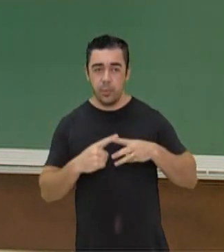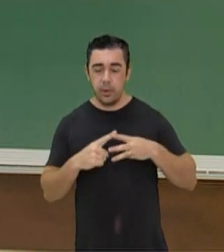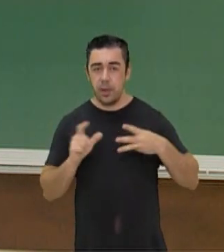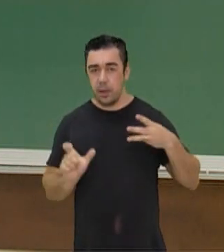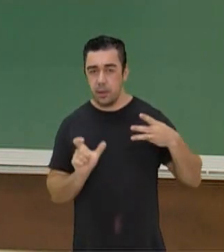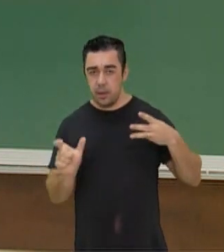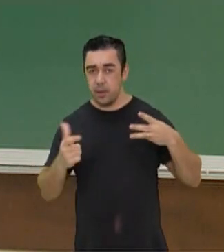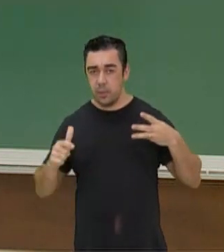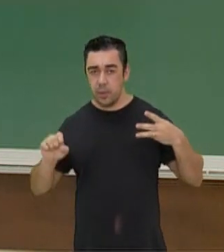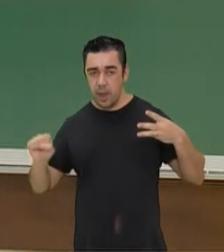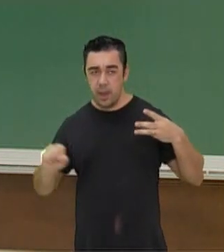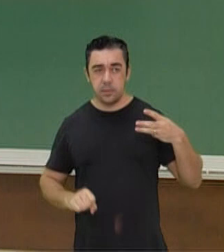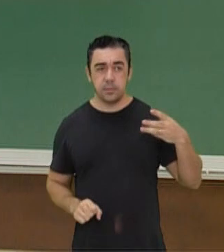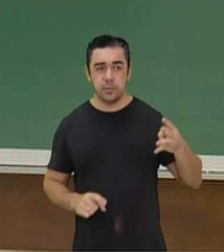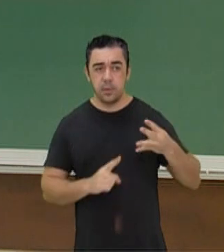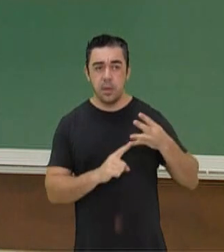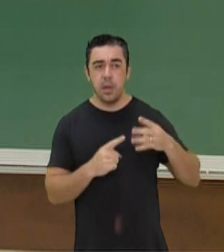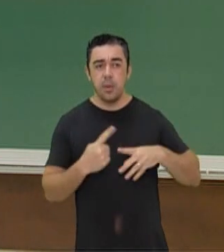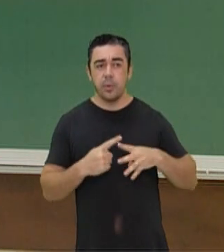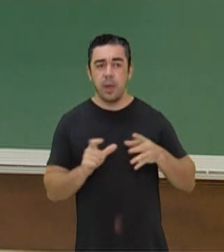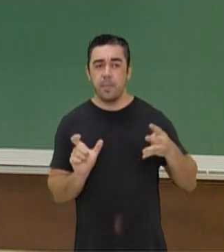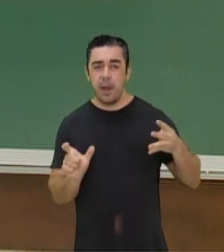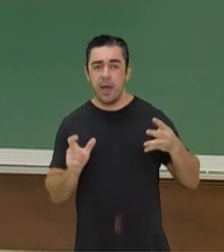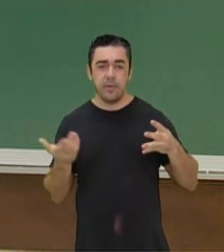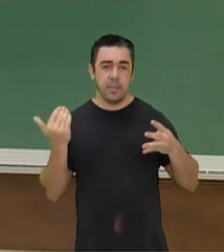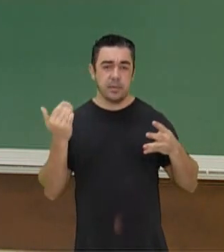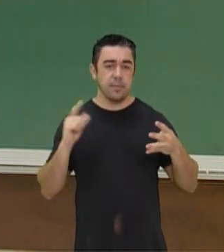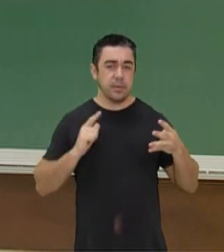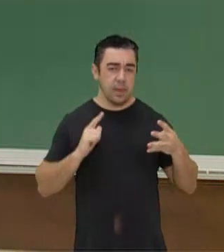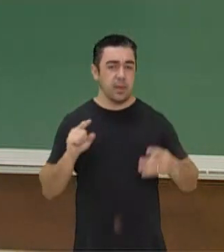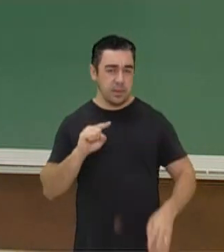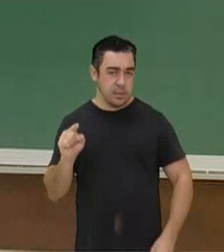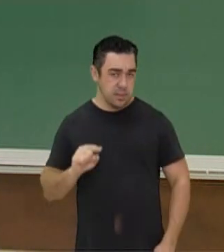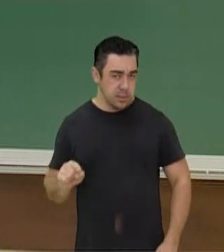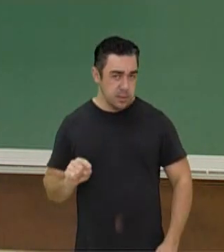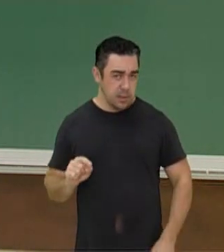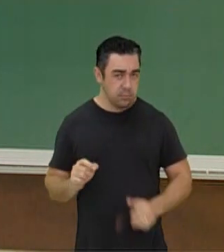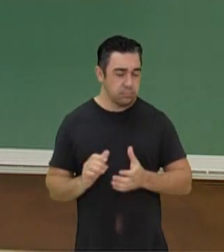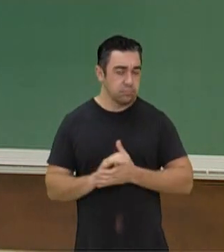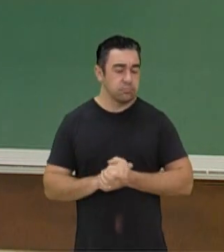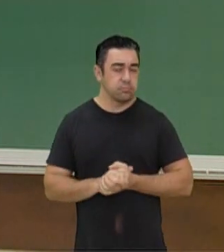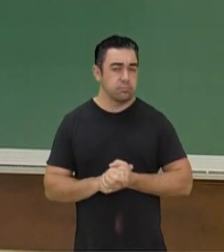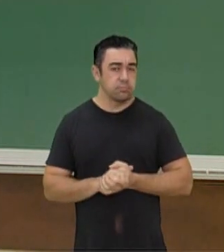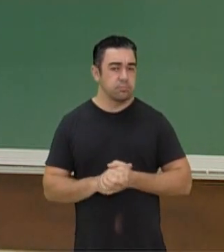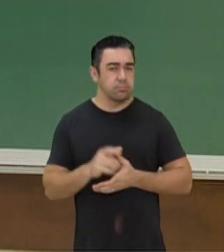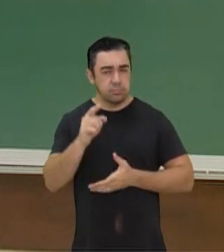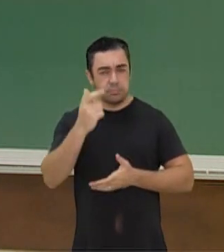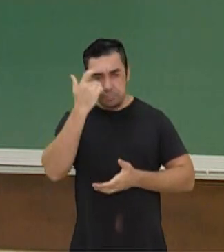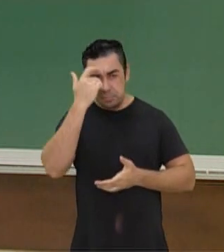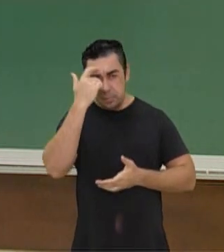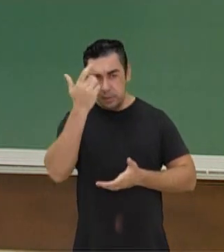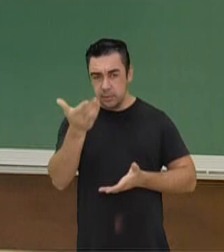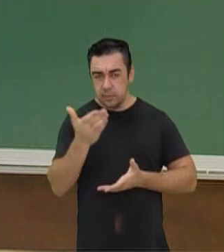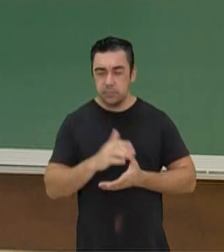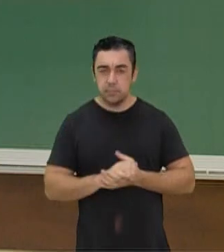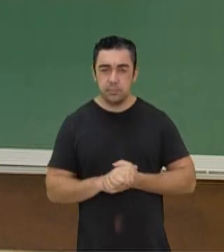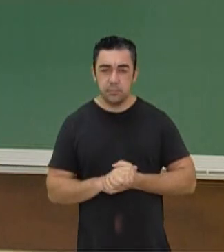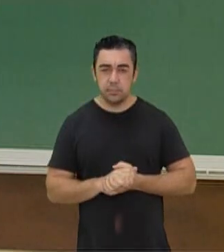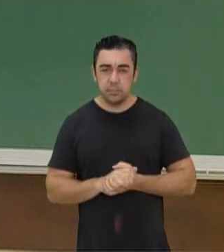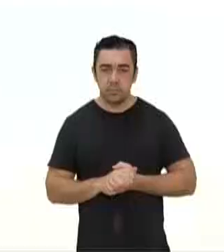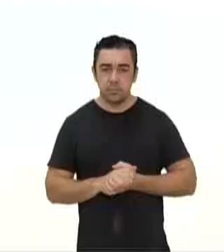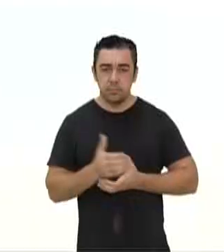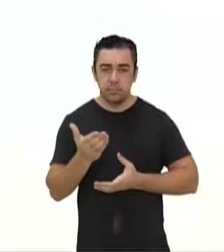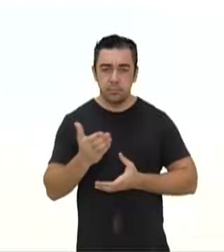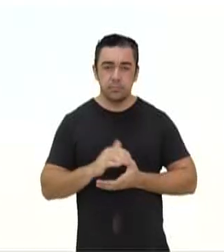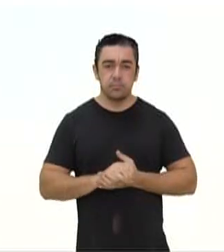radical não apresenta S? Ou porque a palavra primitiva contém a letra Z? Pensem lá um pouquinho, né? Agora com